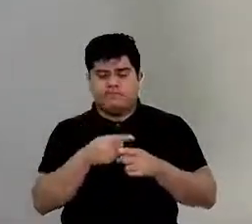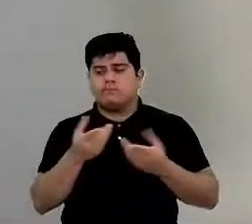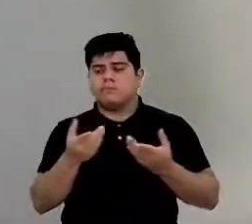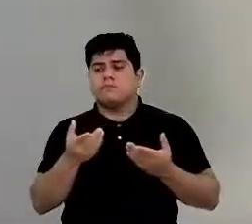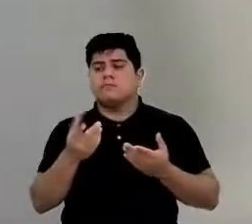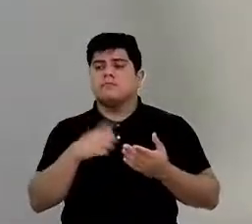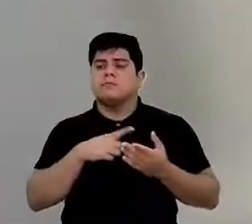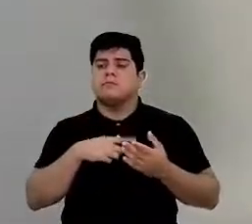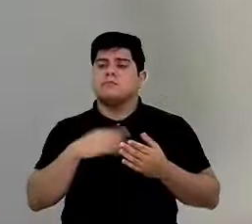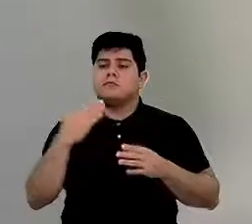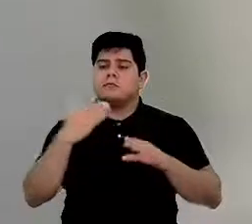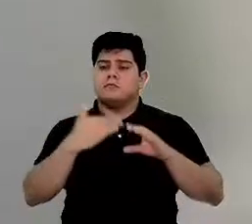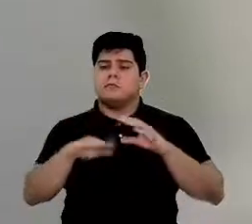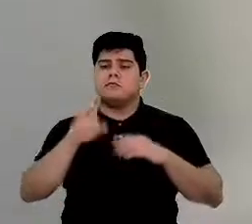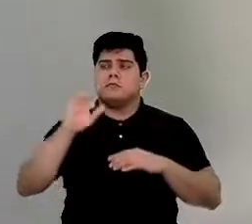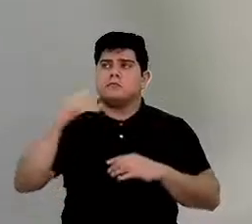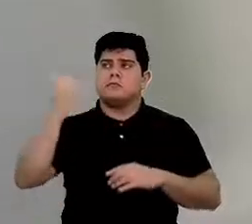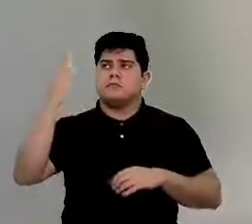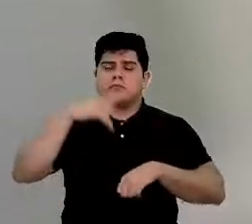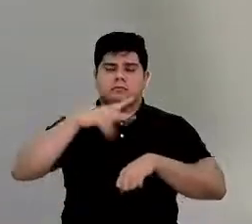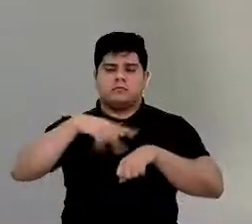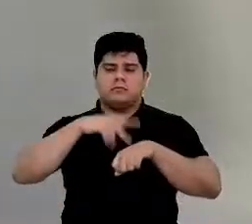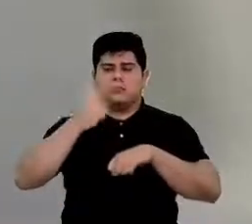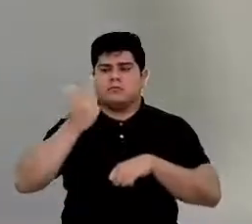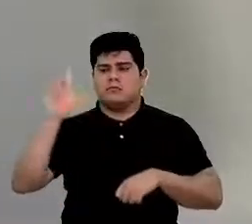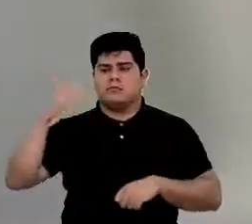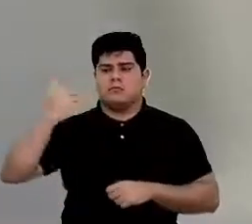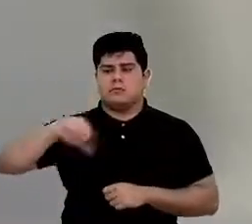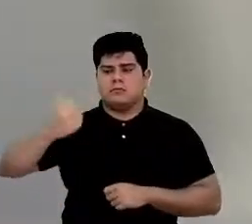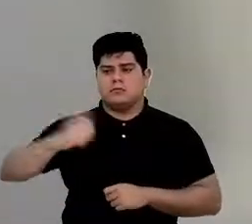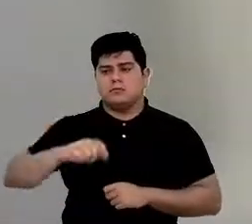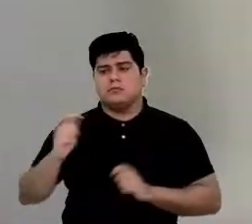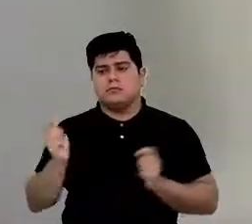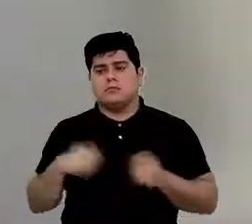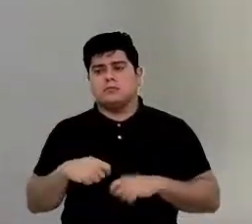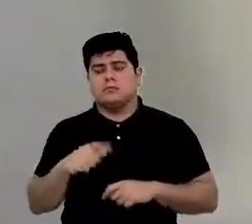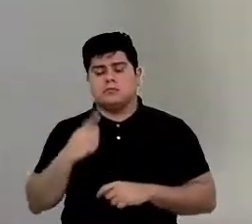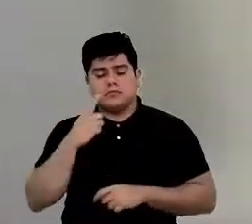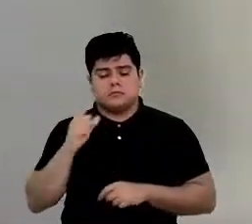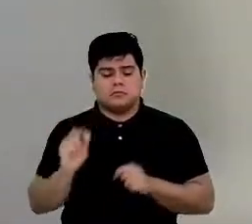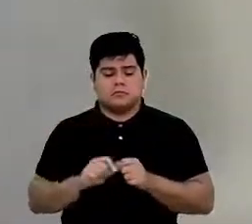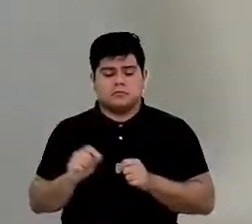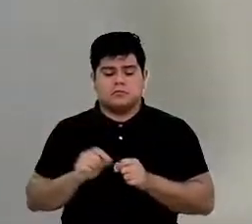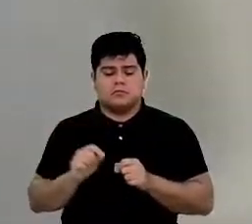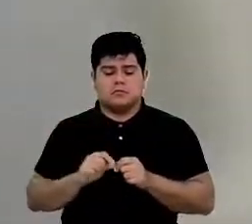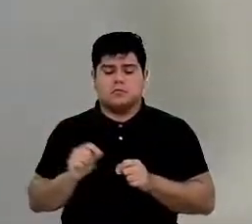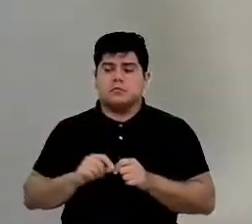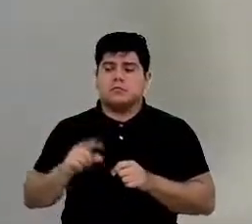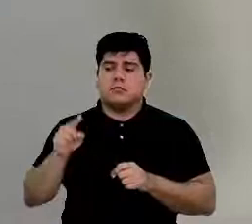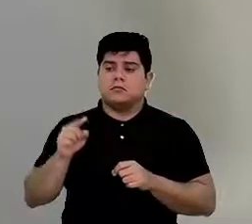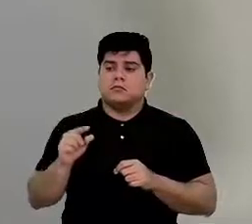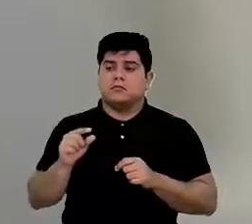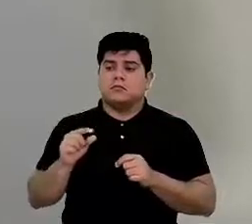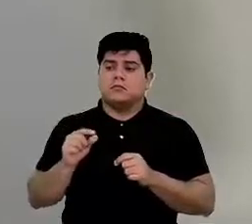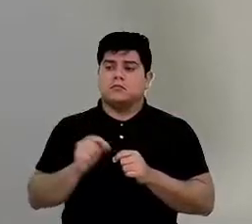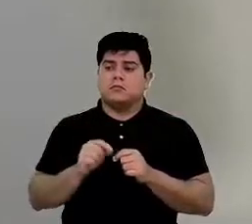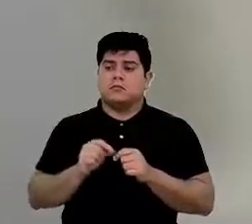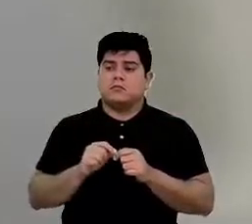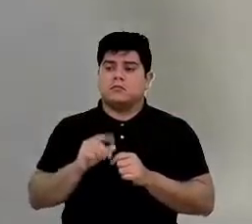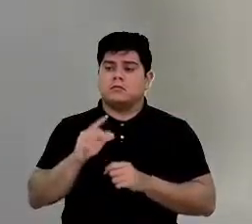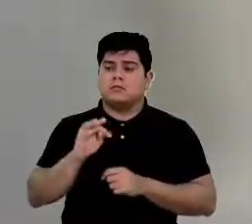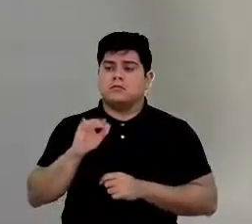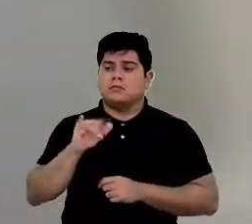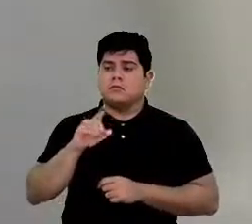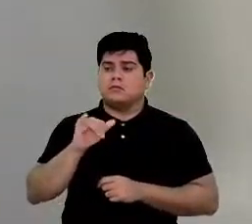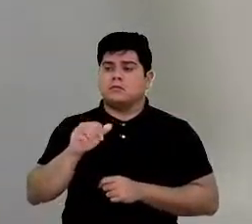até mandou para fora do país para avaliar a possibilidade de fazer essa válvula Tendyne, né, da